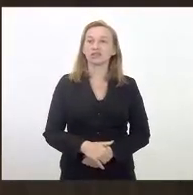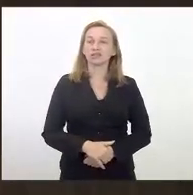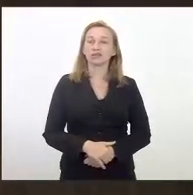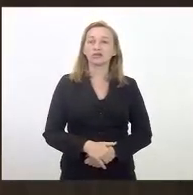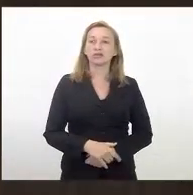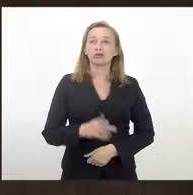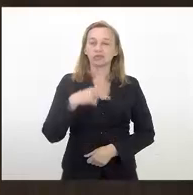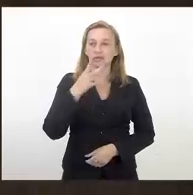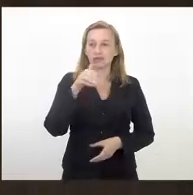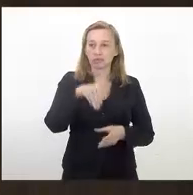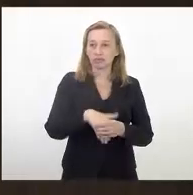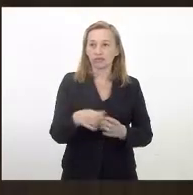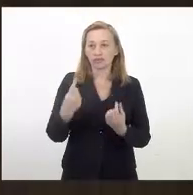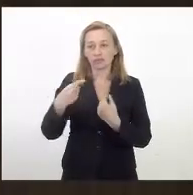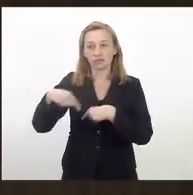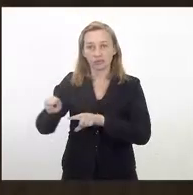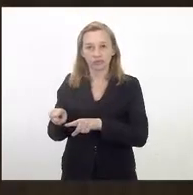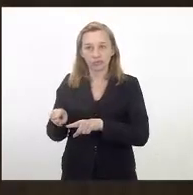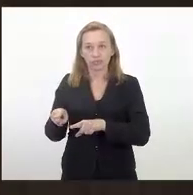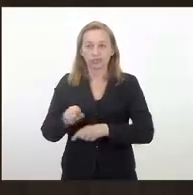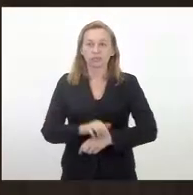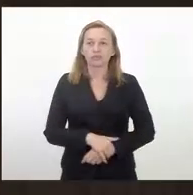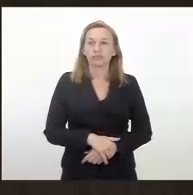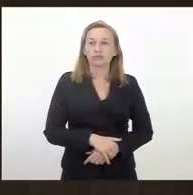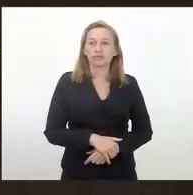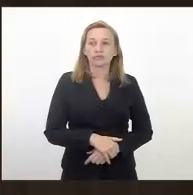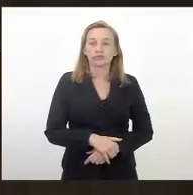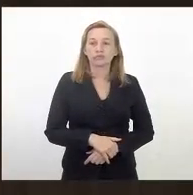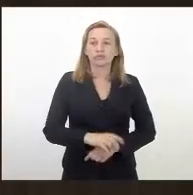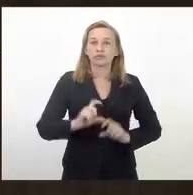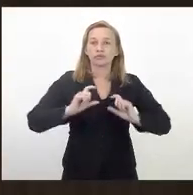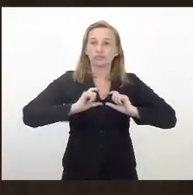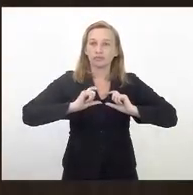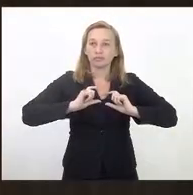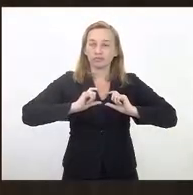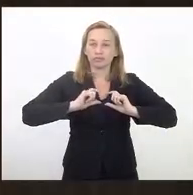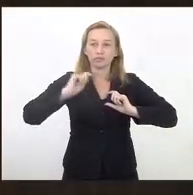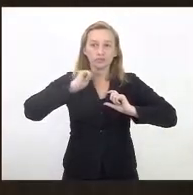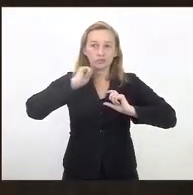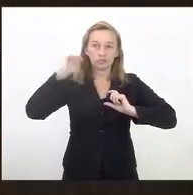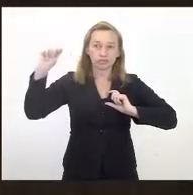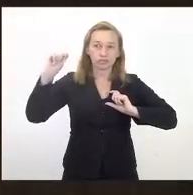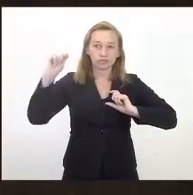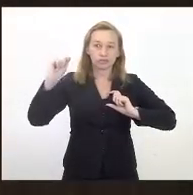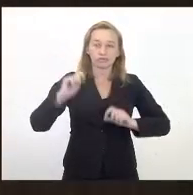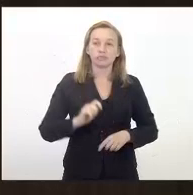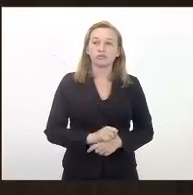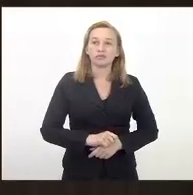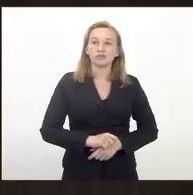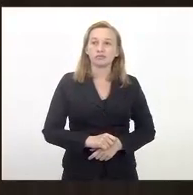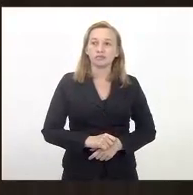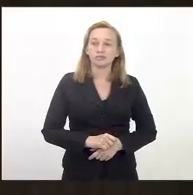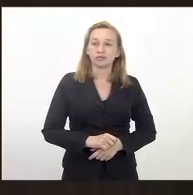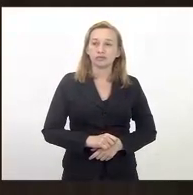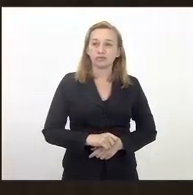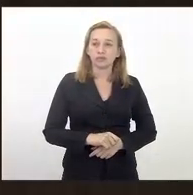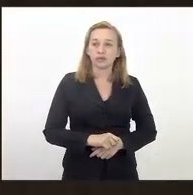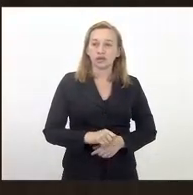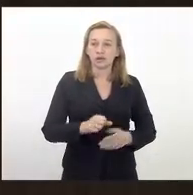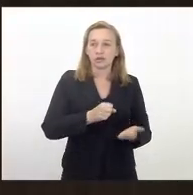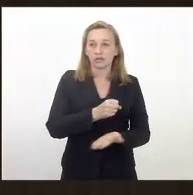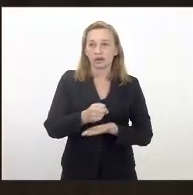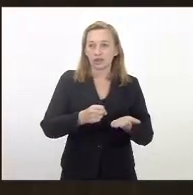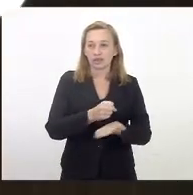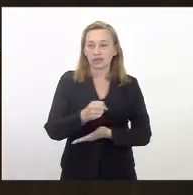declarar o voto contrário da medalha Tiradentes eo respectivo diploma Base